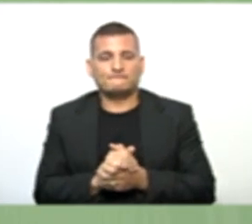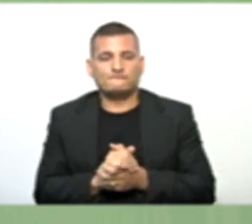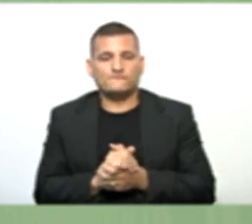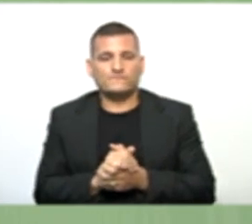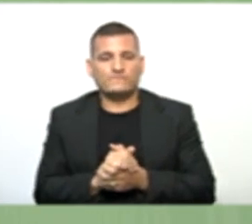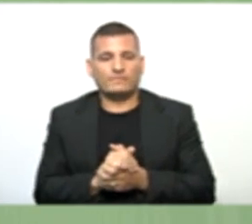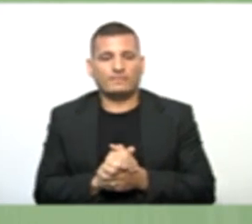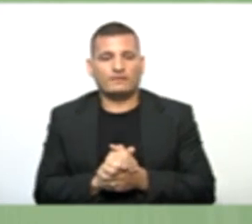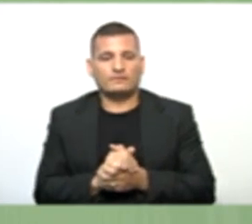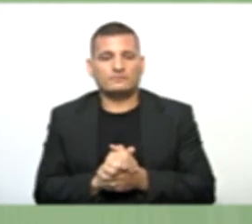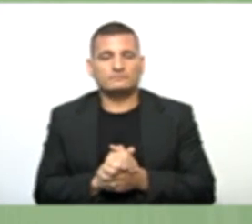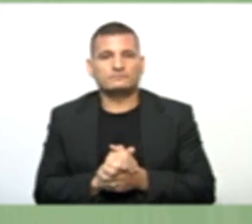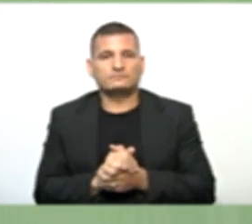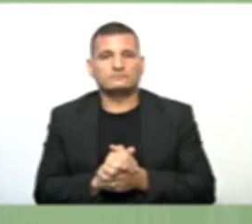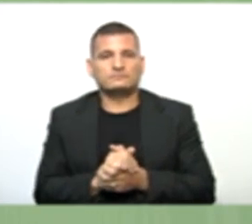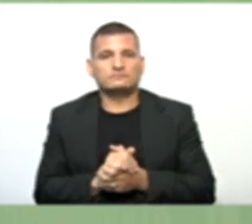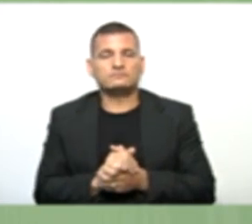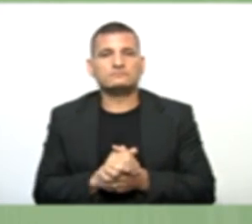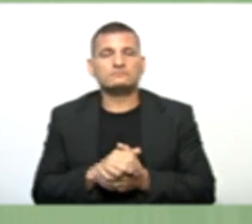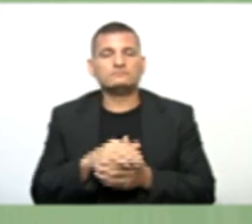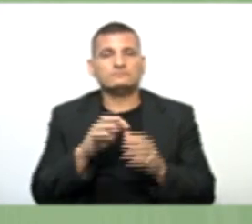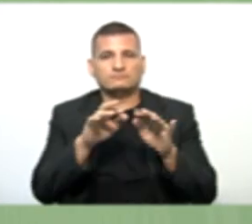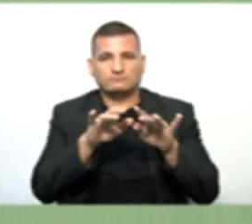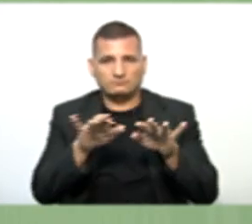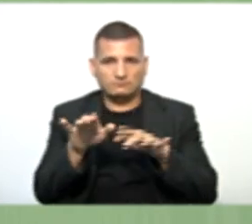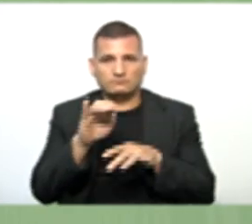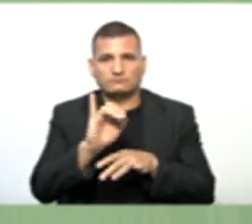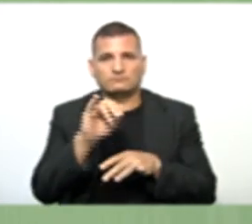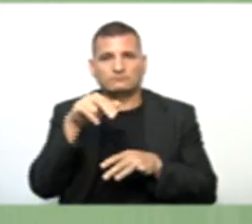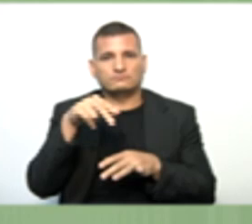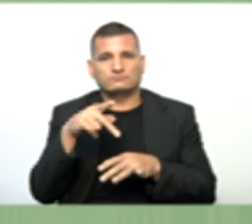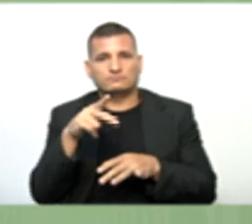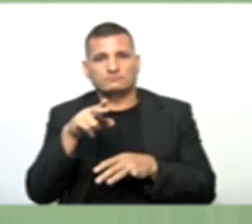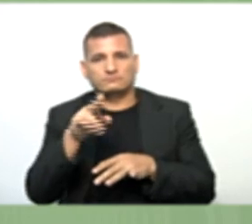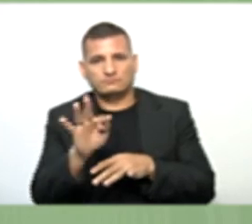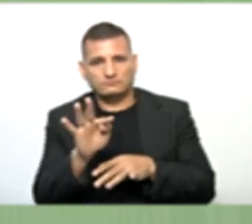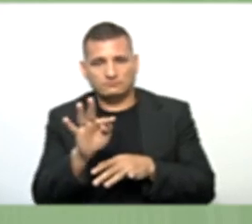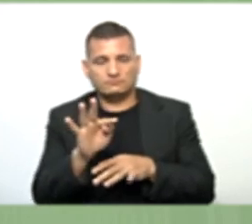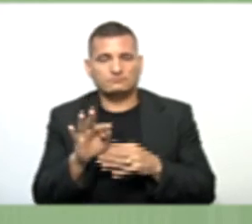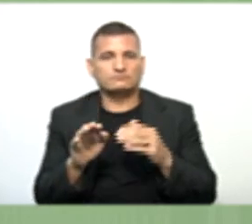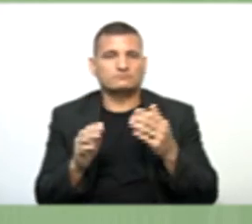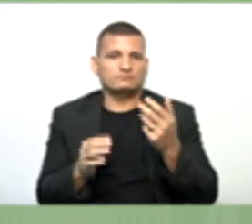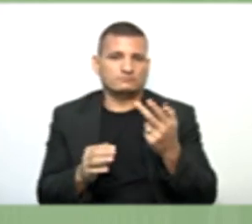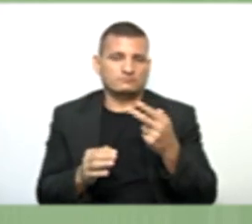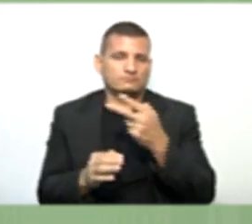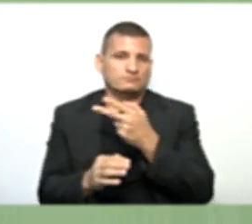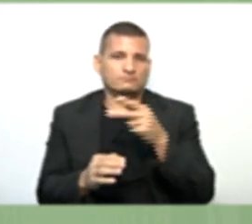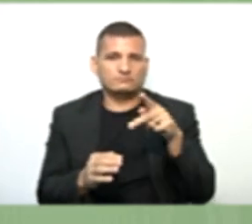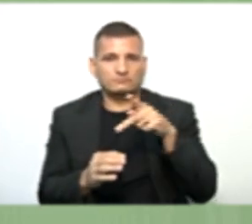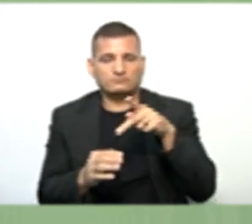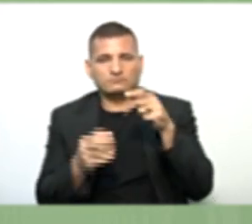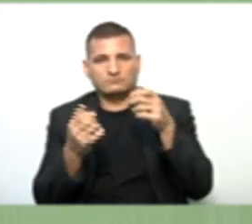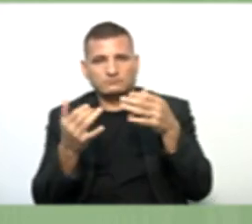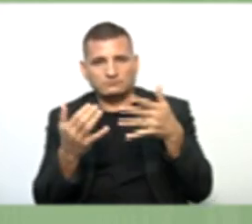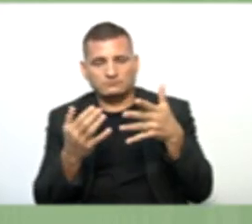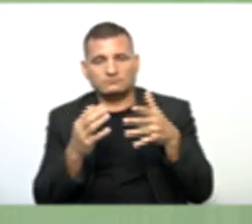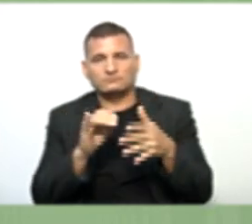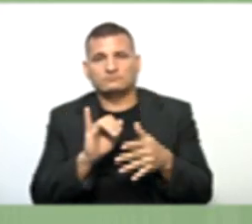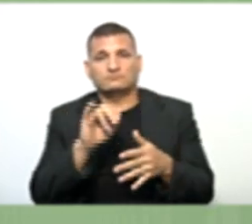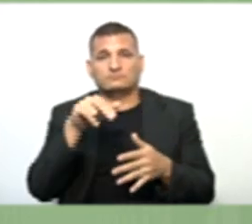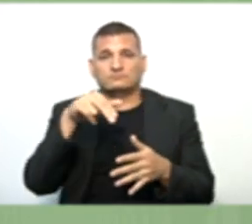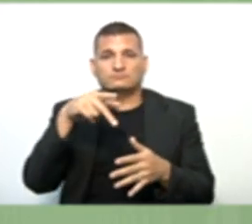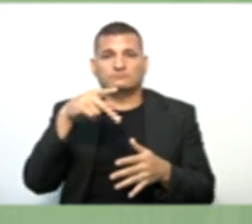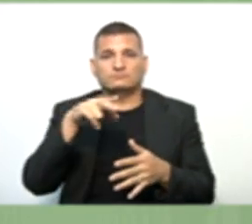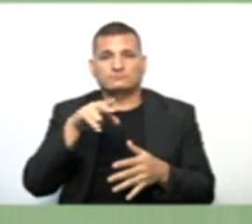E vamos fazer um comando de input. Então, como o professor Eduardo falou, input com letras